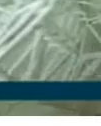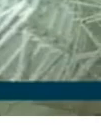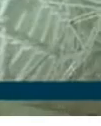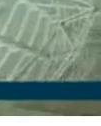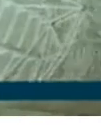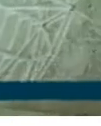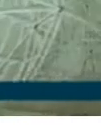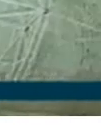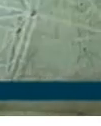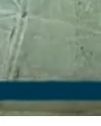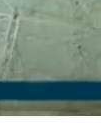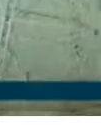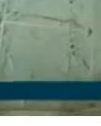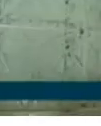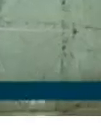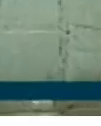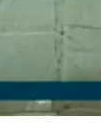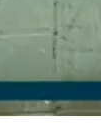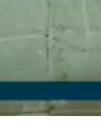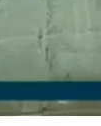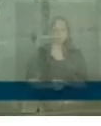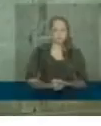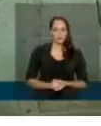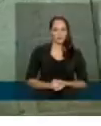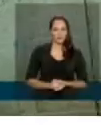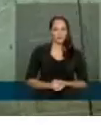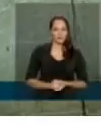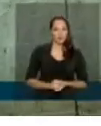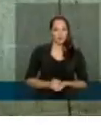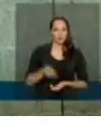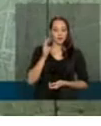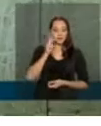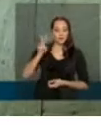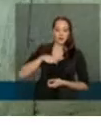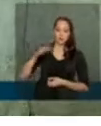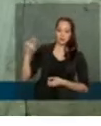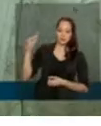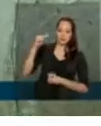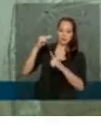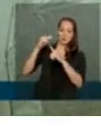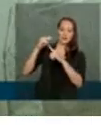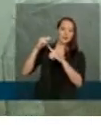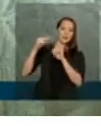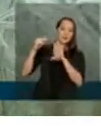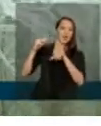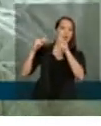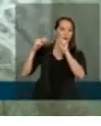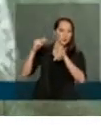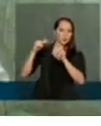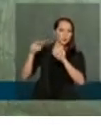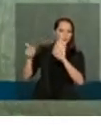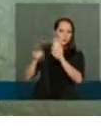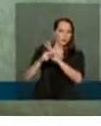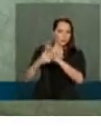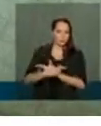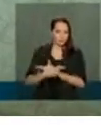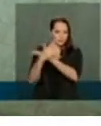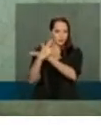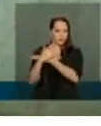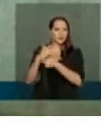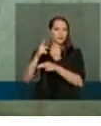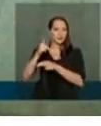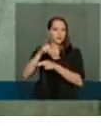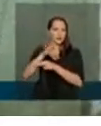identificamos. Vamos agora pegar essa aeronave que está marcada em azul, vamos chamá-la de Caçador, que é uma aeronave da Força Aérea, e vamos conduzir